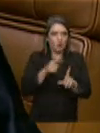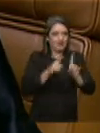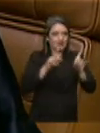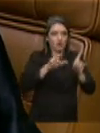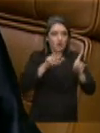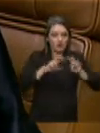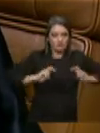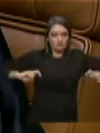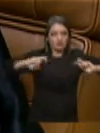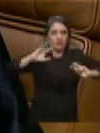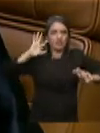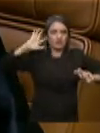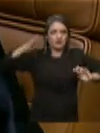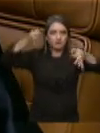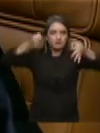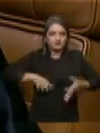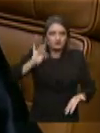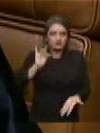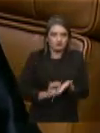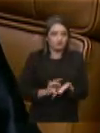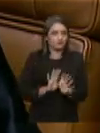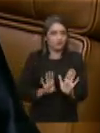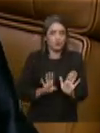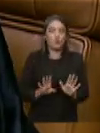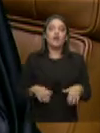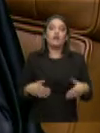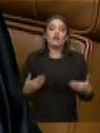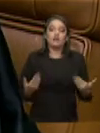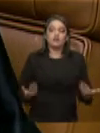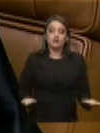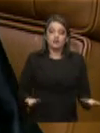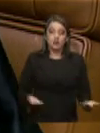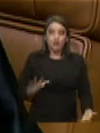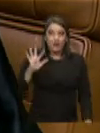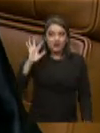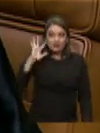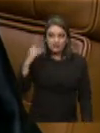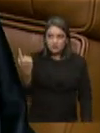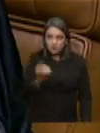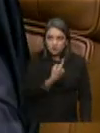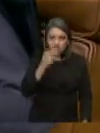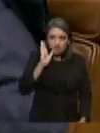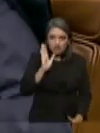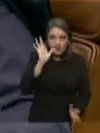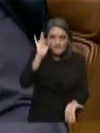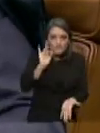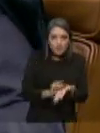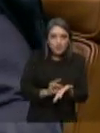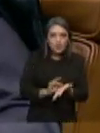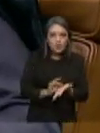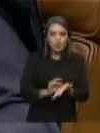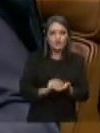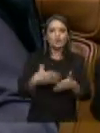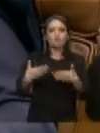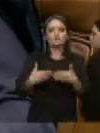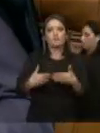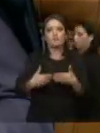bem, uma vez formulada a decisão aqui, a partir de agora,